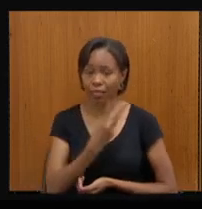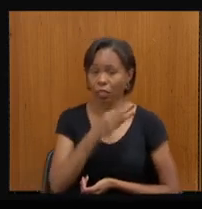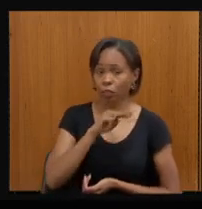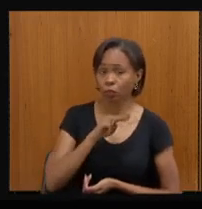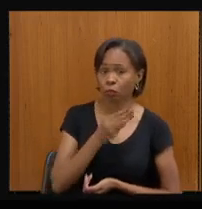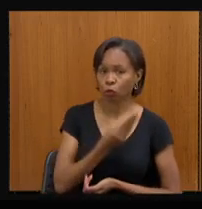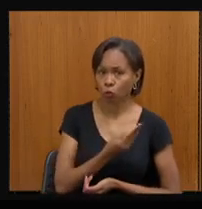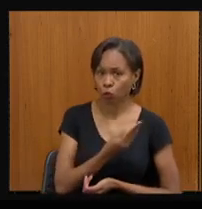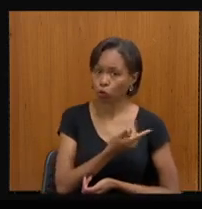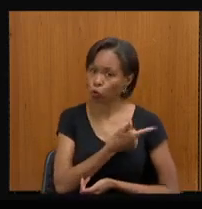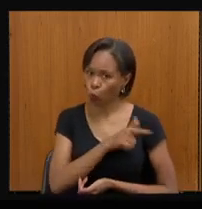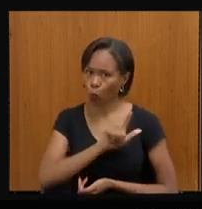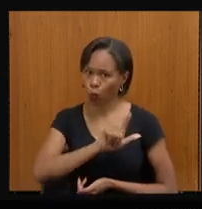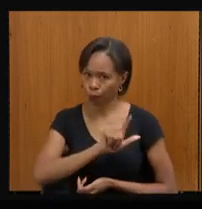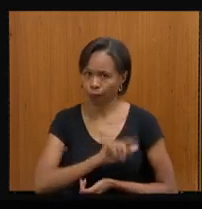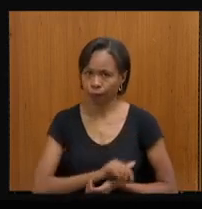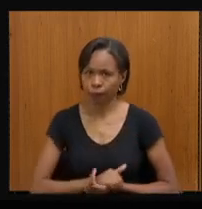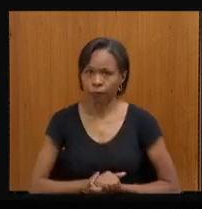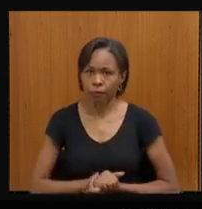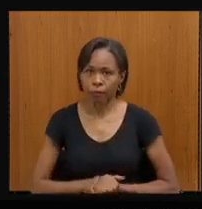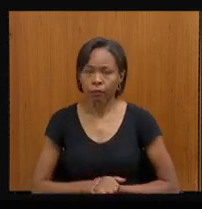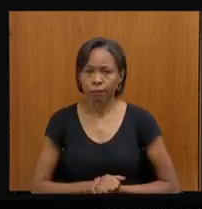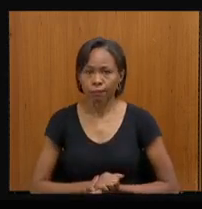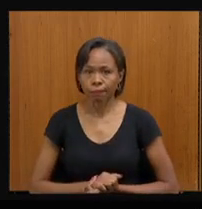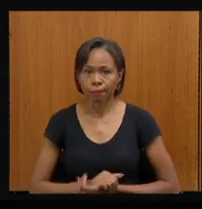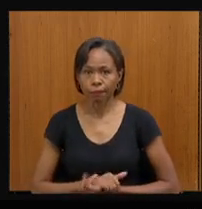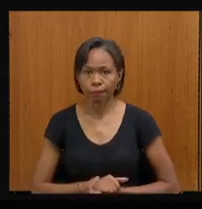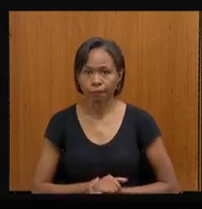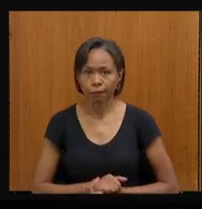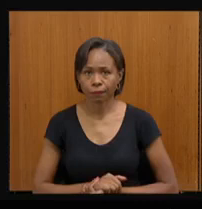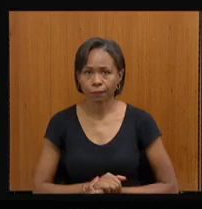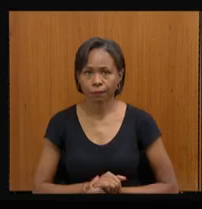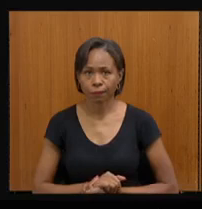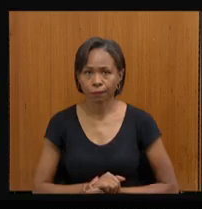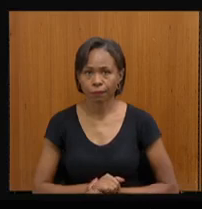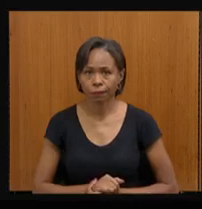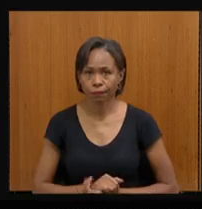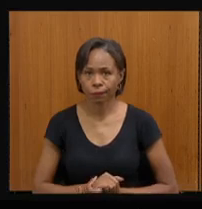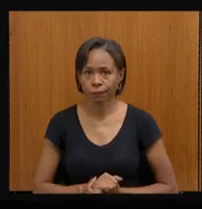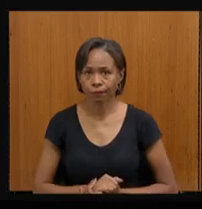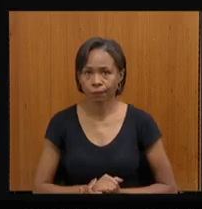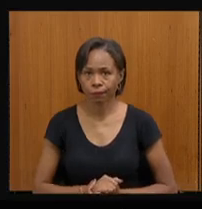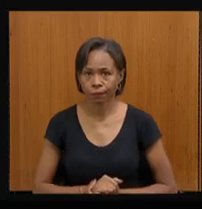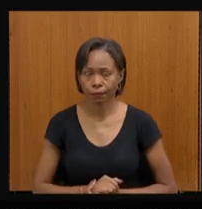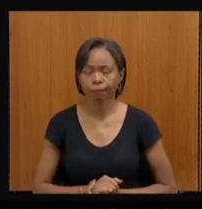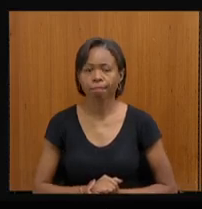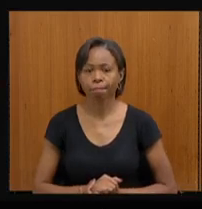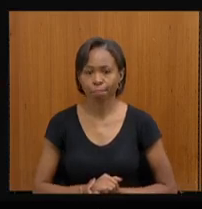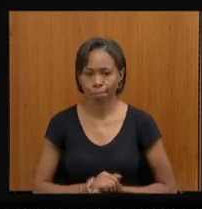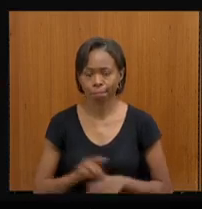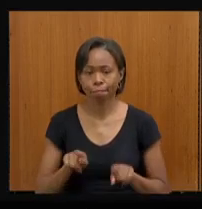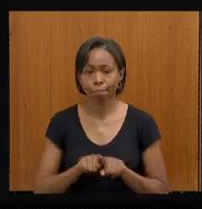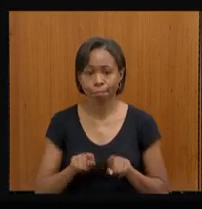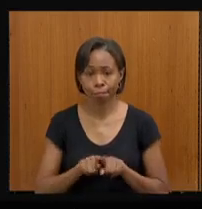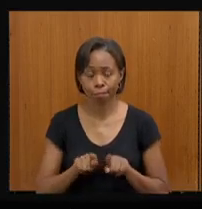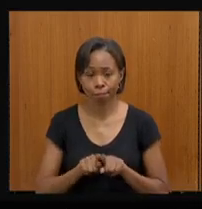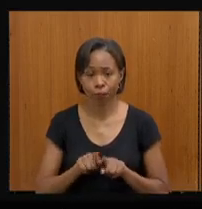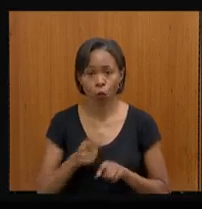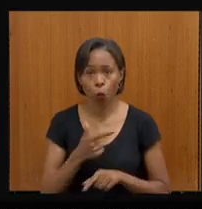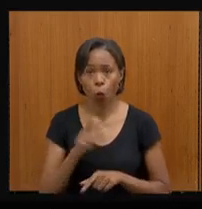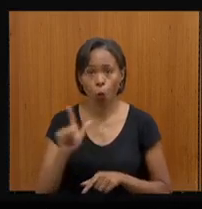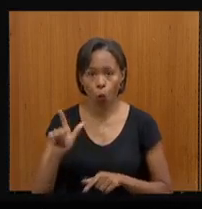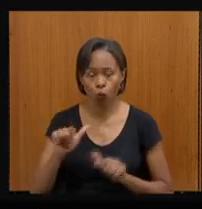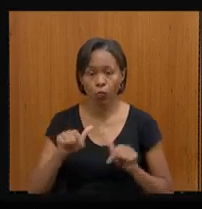offshore' vai passar o evento também a iniciativa da